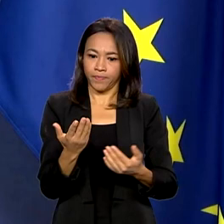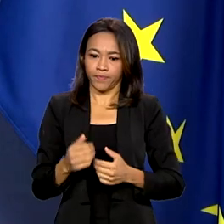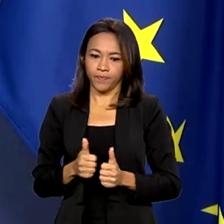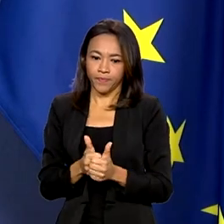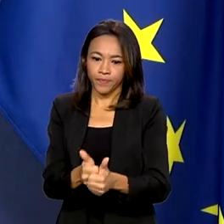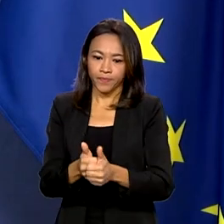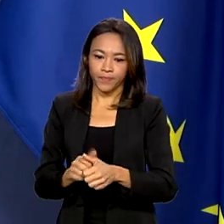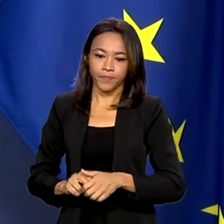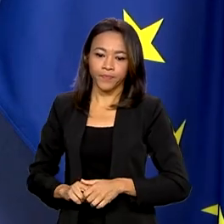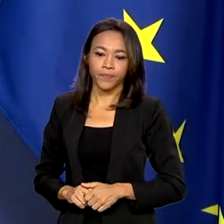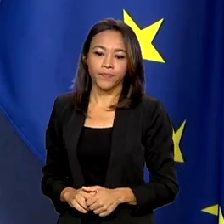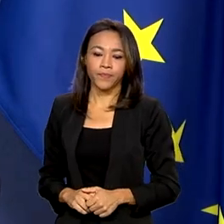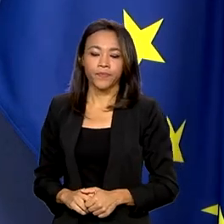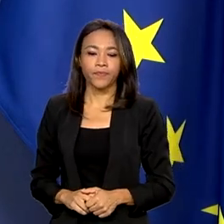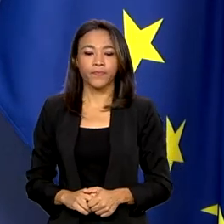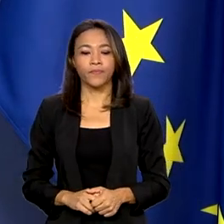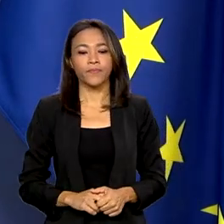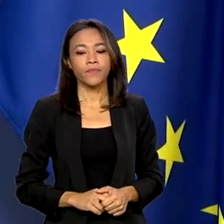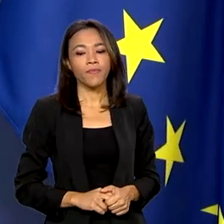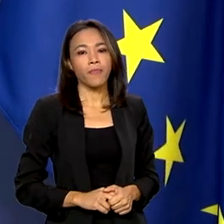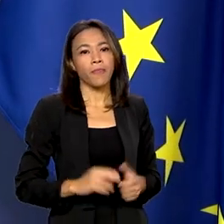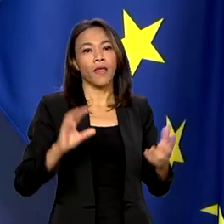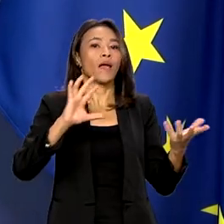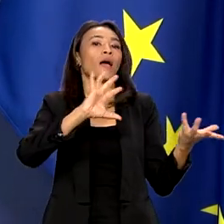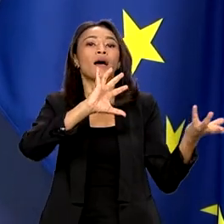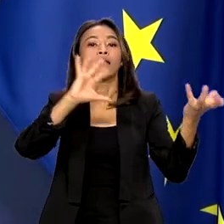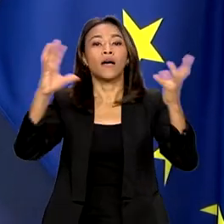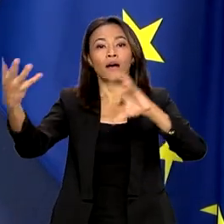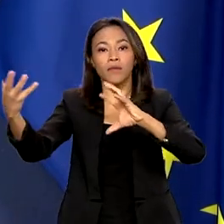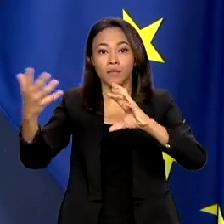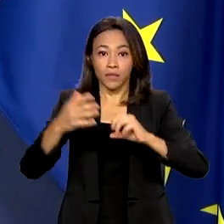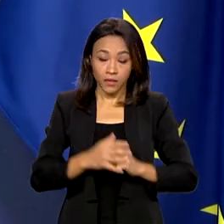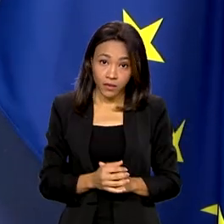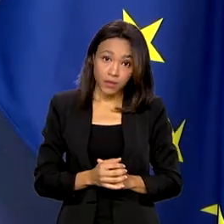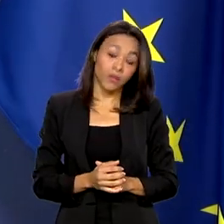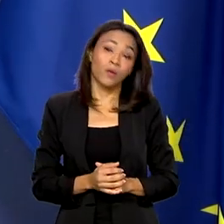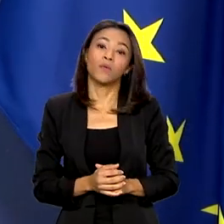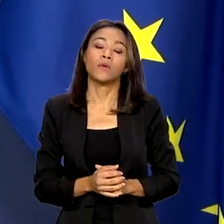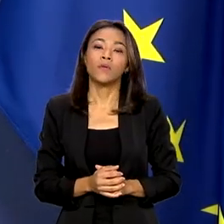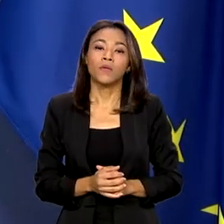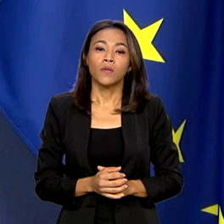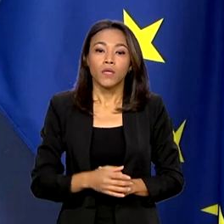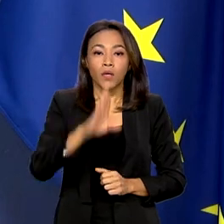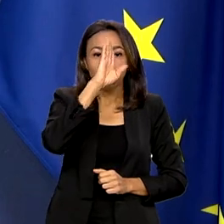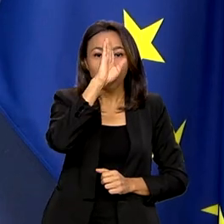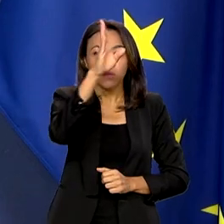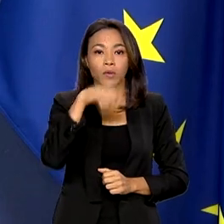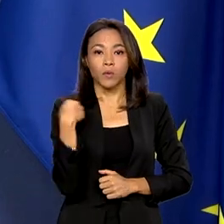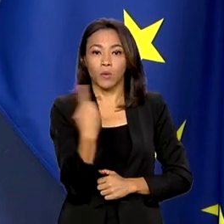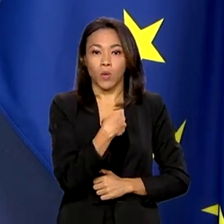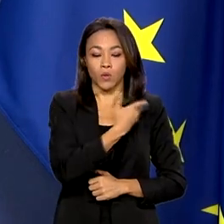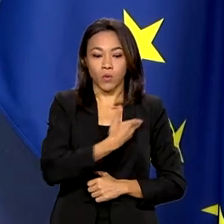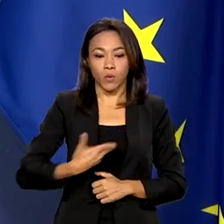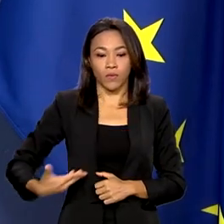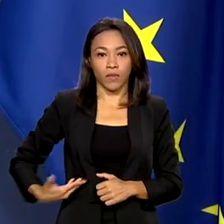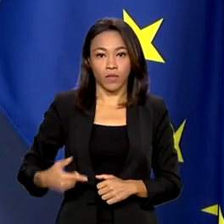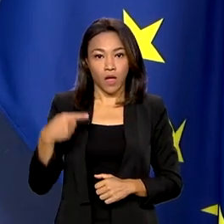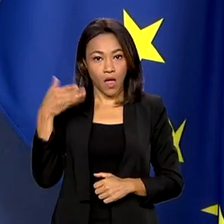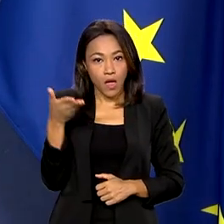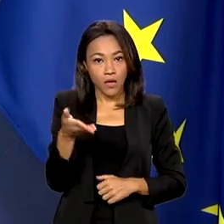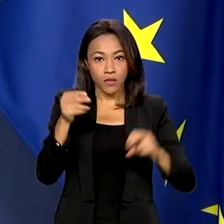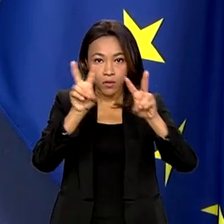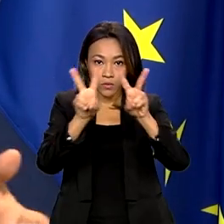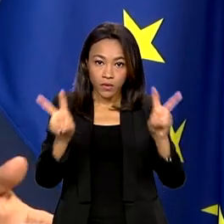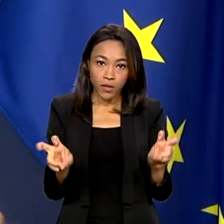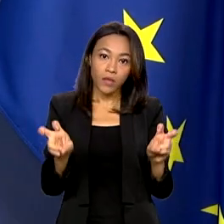transição energética e a transição climática, a presidenta, passa a ser uma prioridade do nosso governo. Esse é o assunto que eu